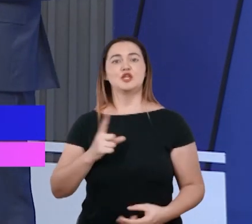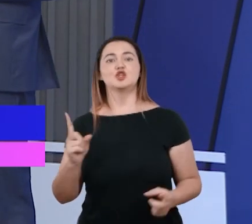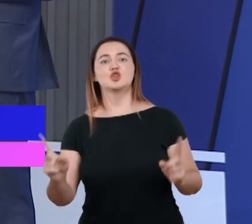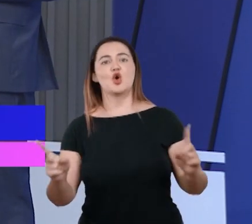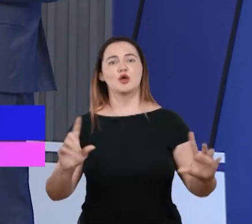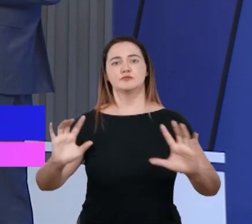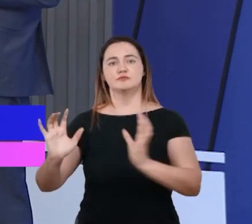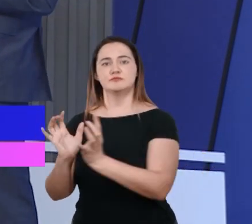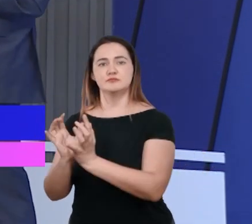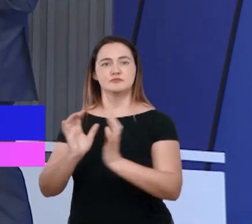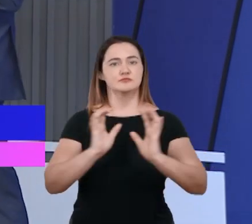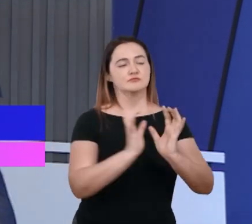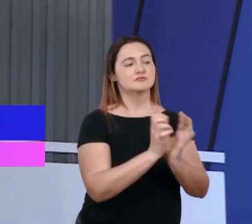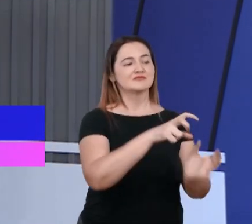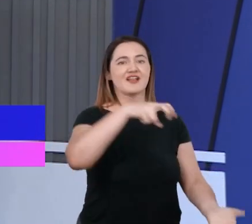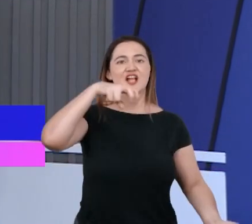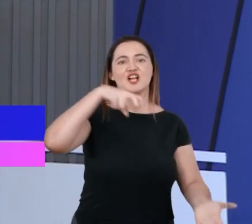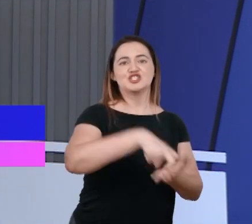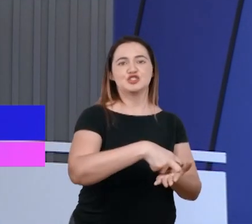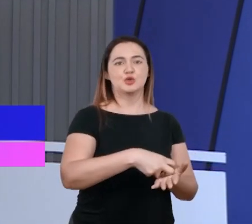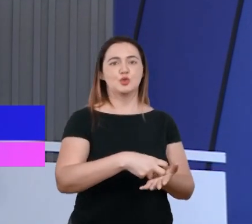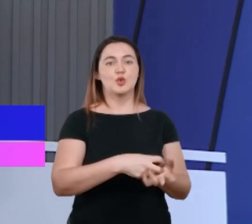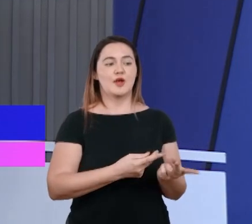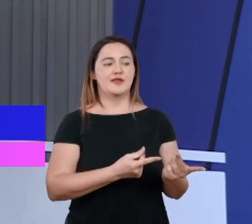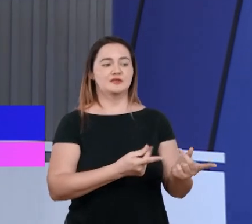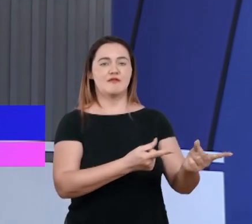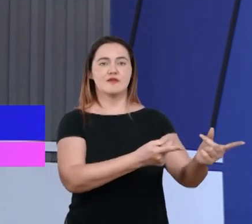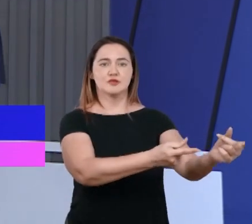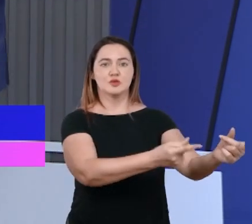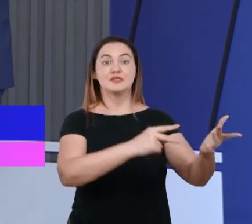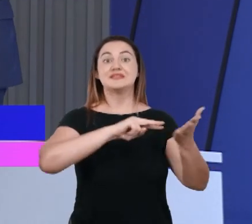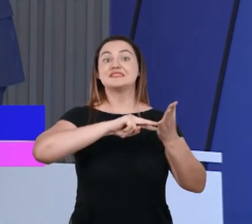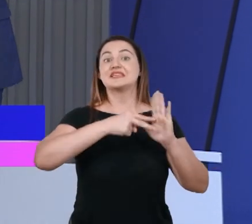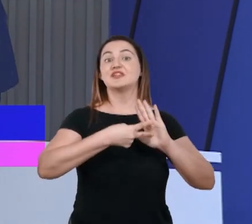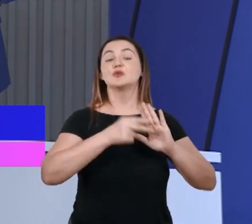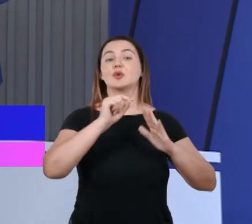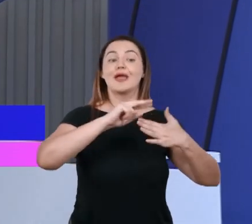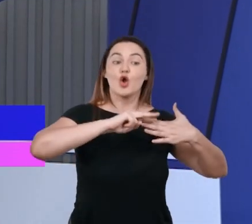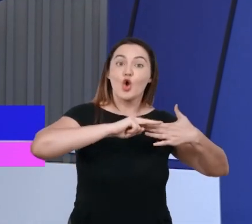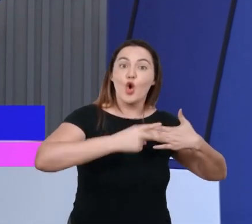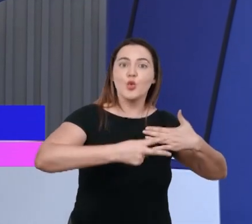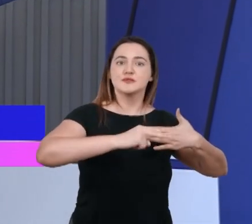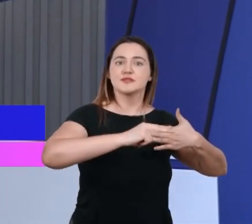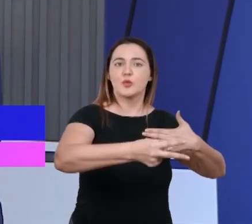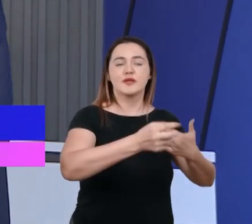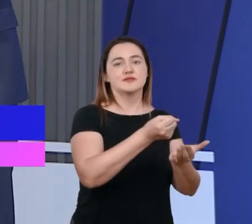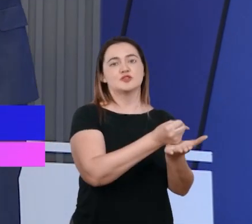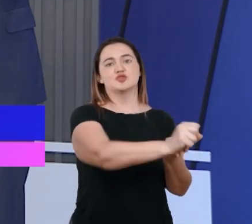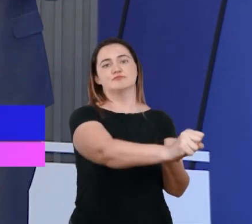eterna. Entenda que este castigo eterno é um castigo de